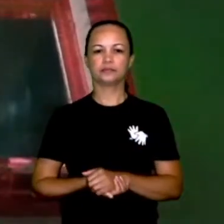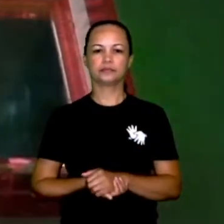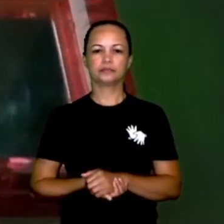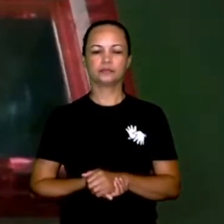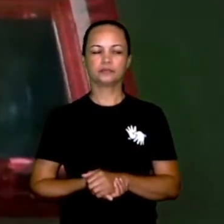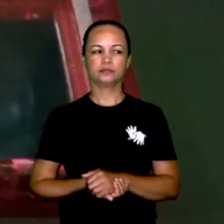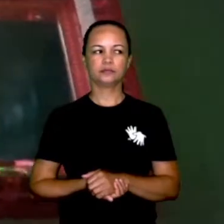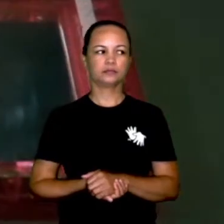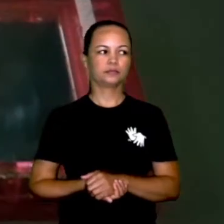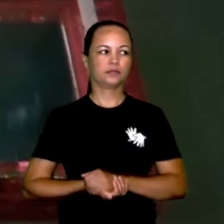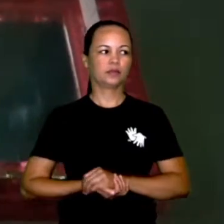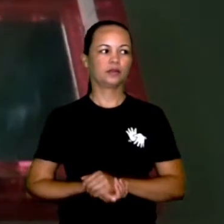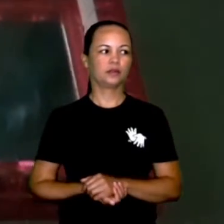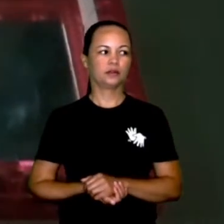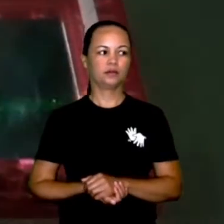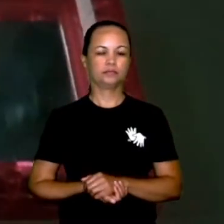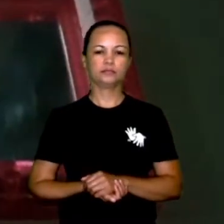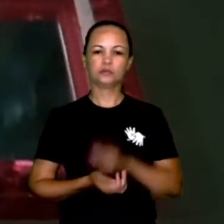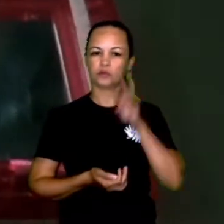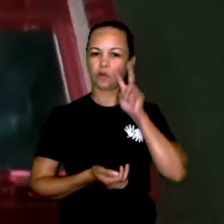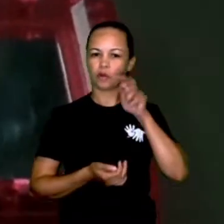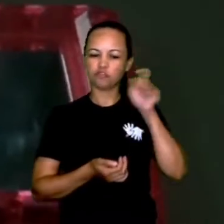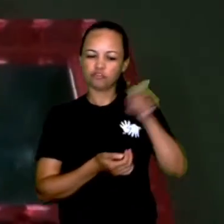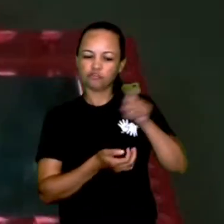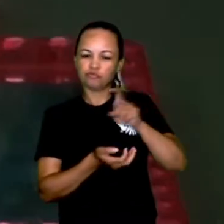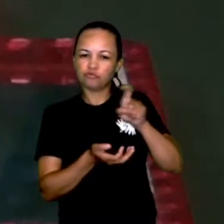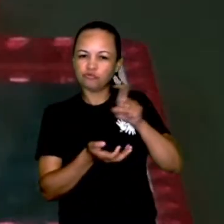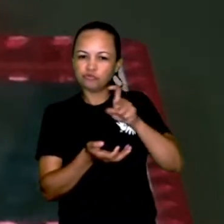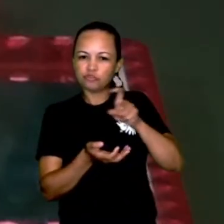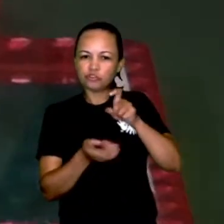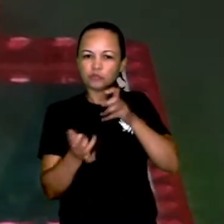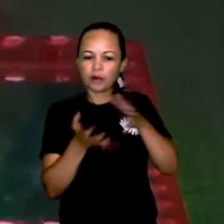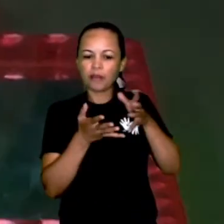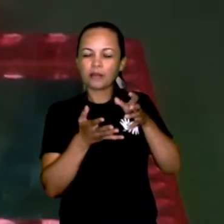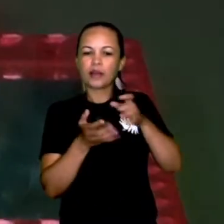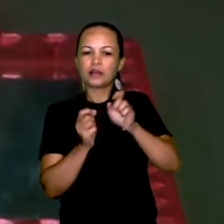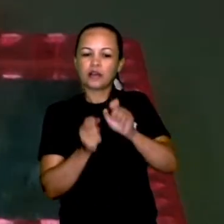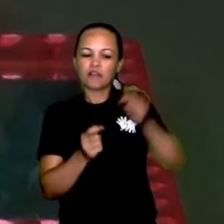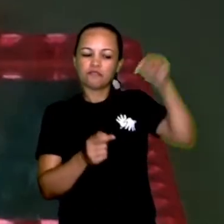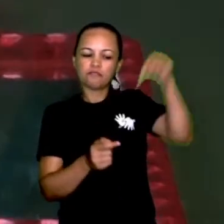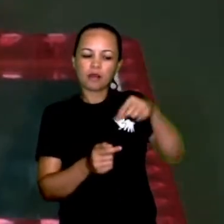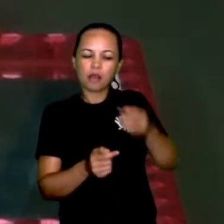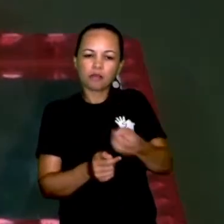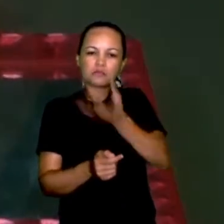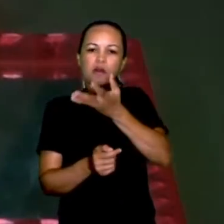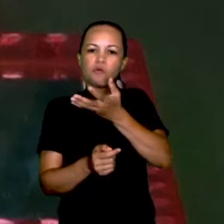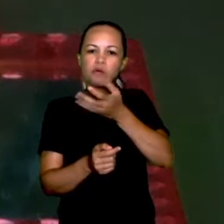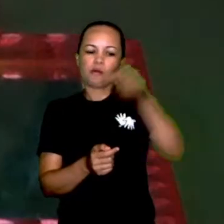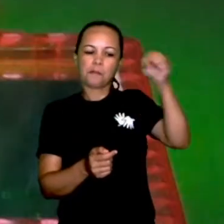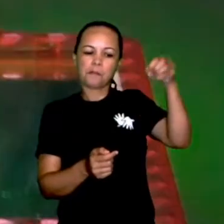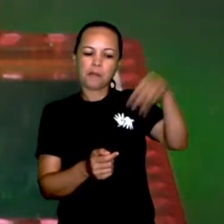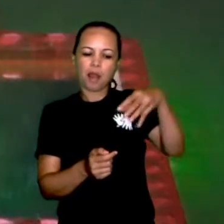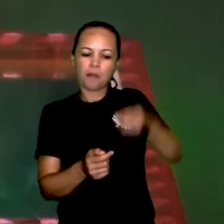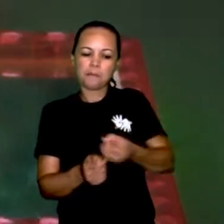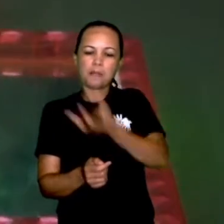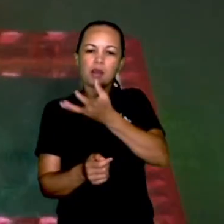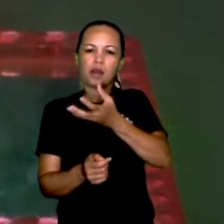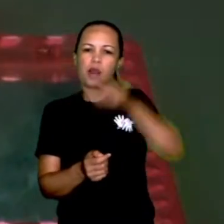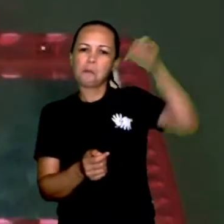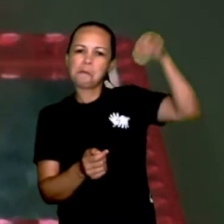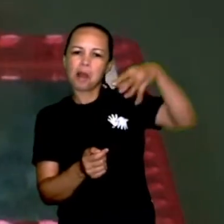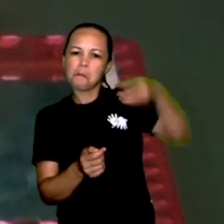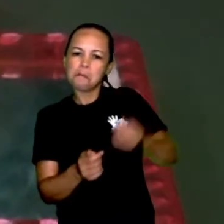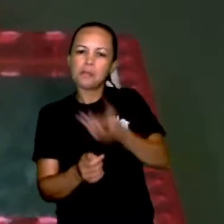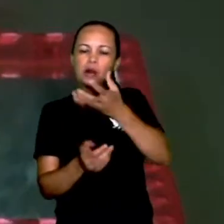Aqui eu tenho a reflexão da luz. Tá vendo? No espelho plano. Observe que eu tenho a reflexão da luz no